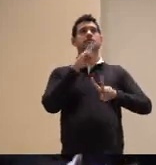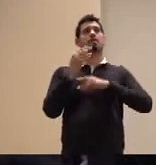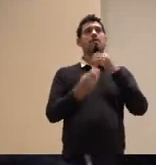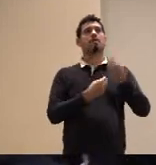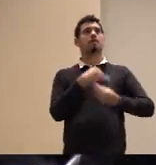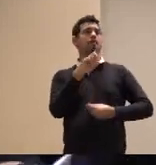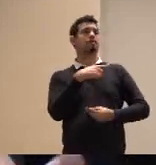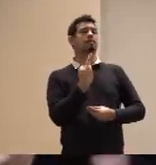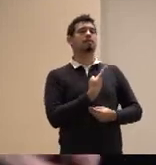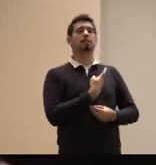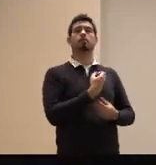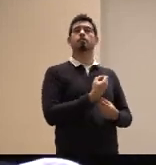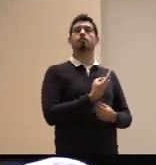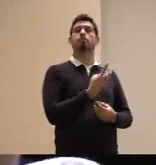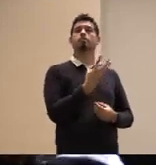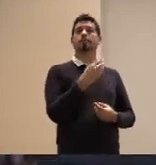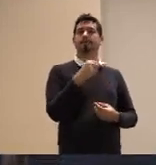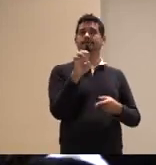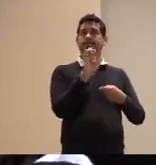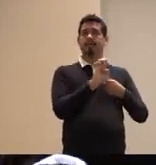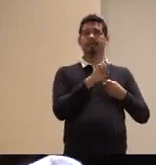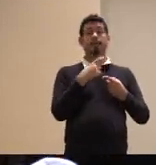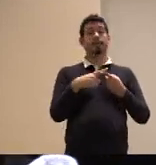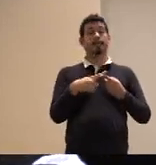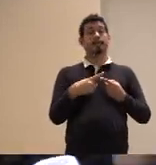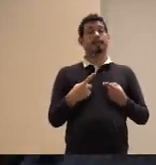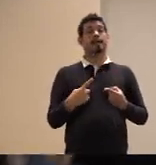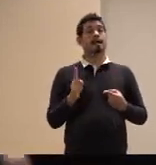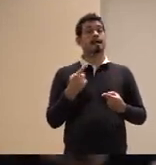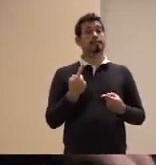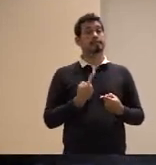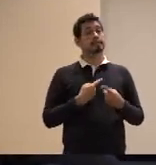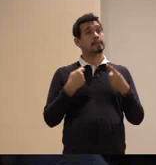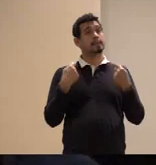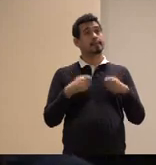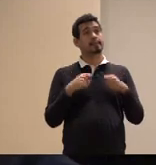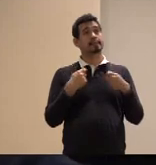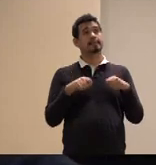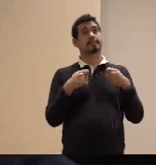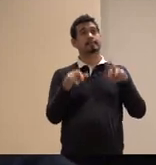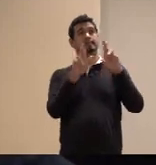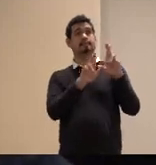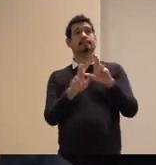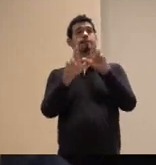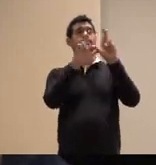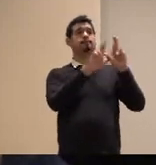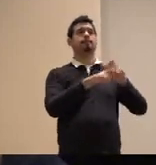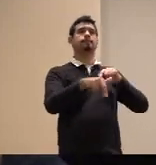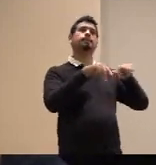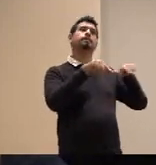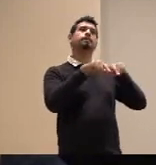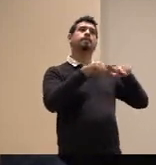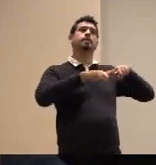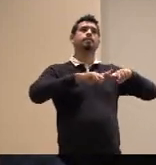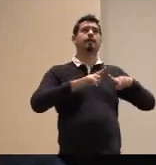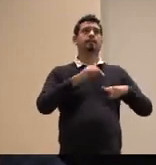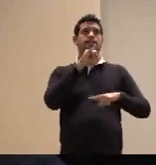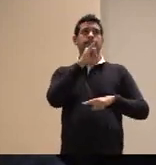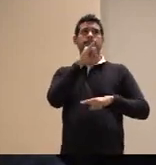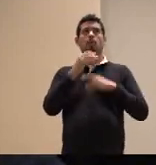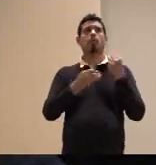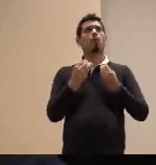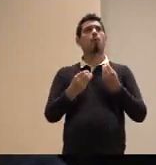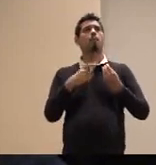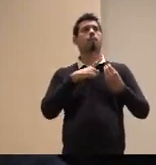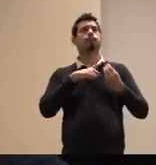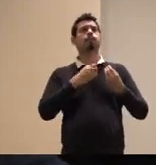estão os números no Estado, né? Porque a gente precisa regionalizar os serviços, mas como é que estão